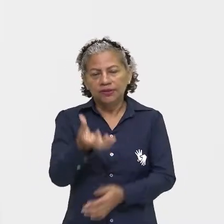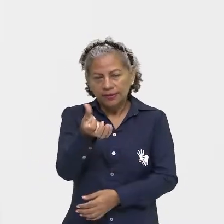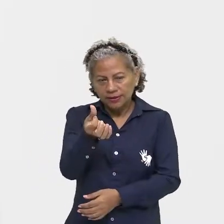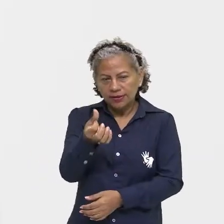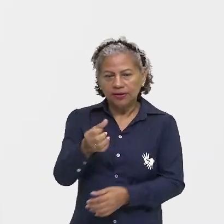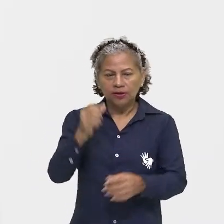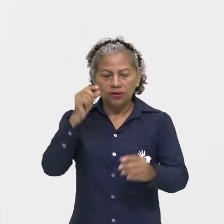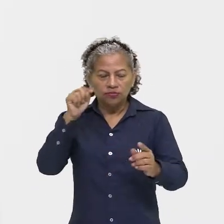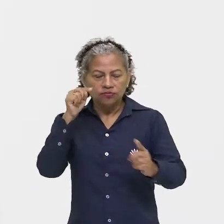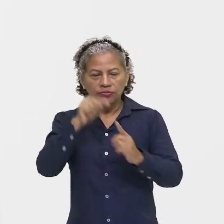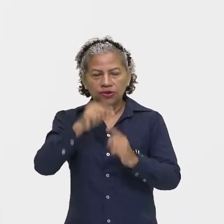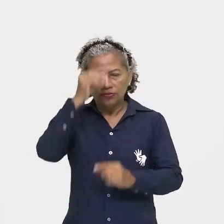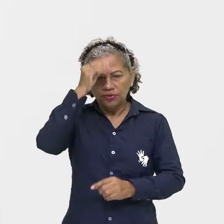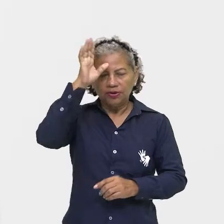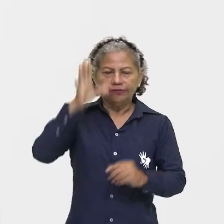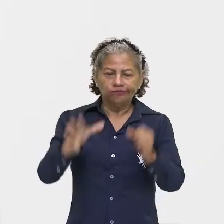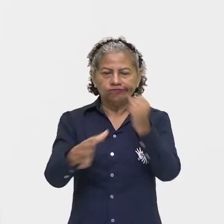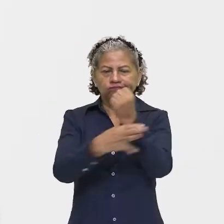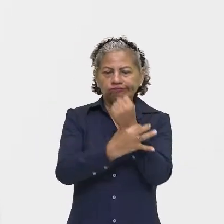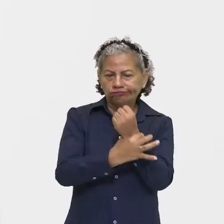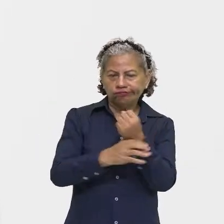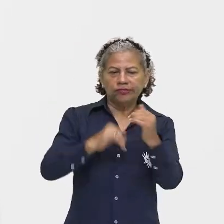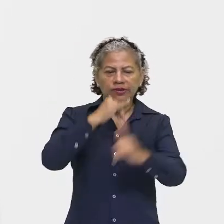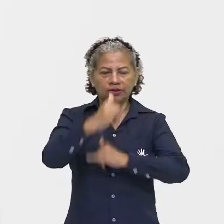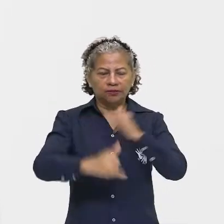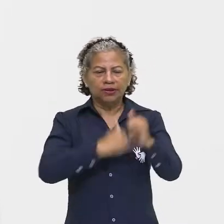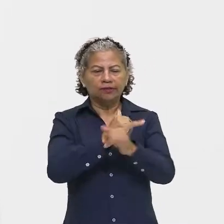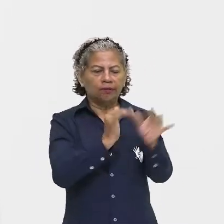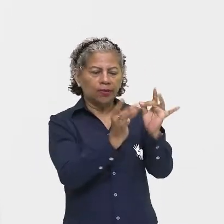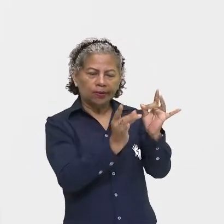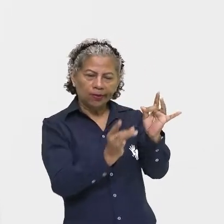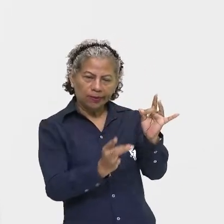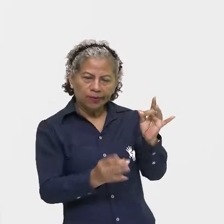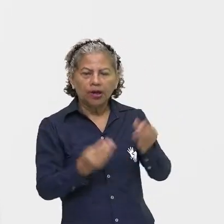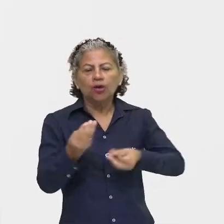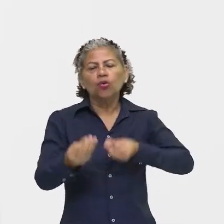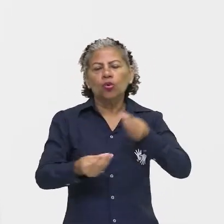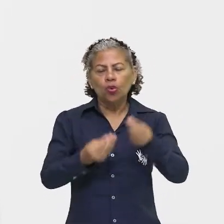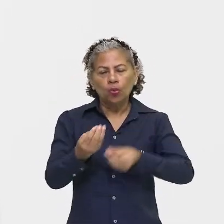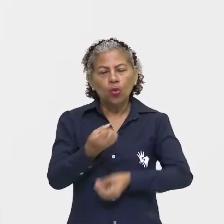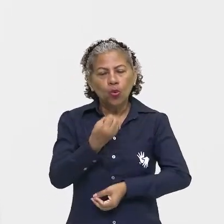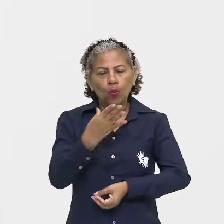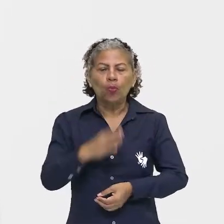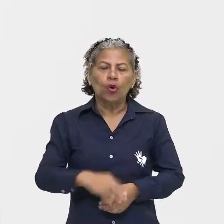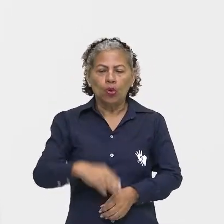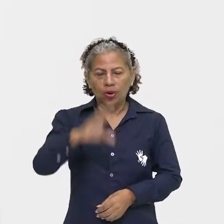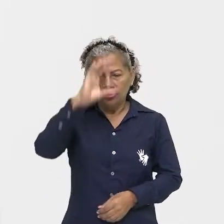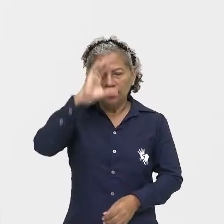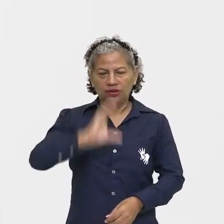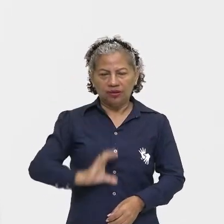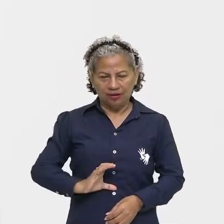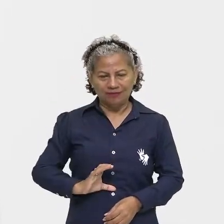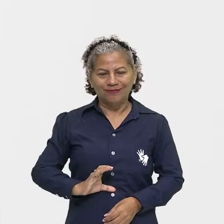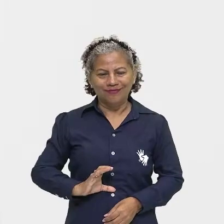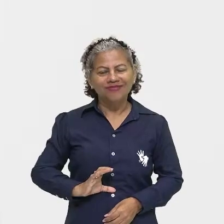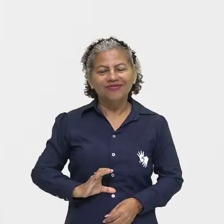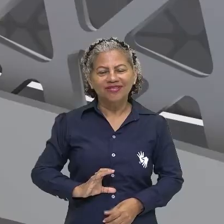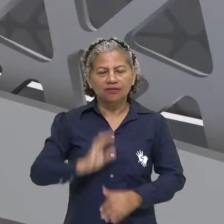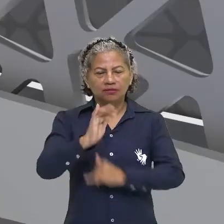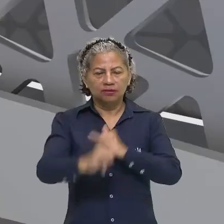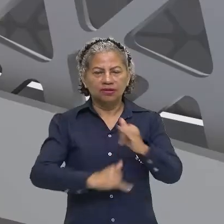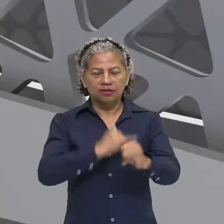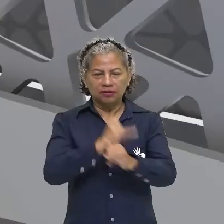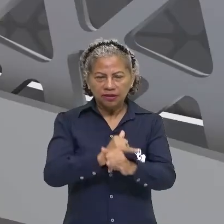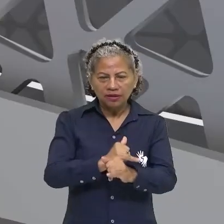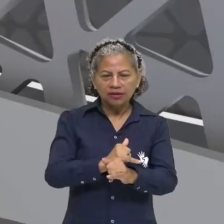Conhecimento, Segurança na Internet. Detalhamento, como ser um bom cidadão digital? Netiqueta,